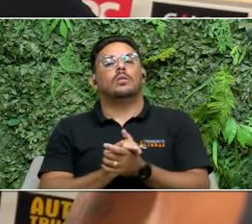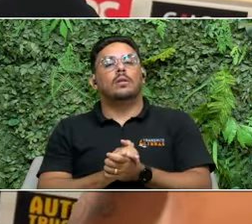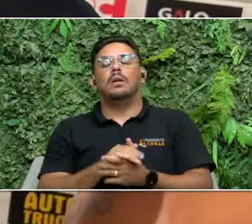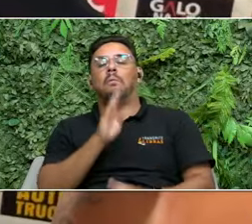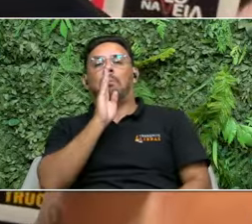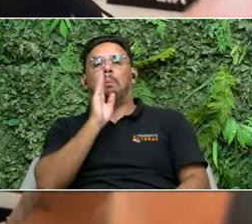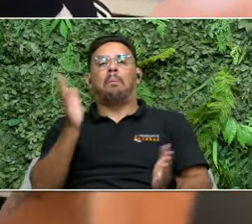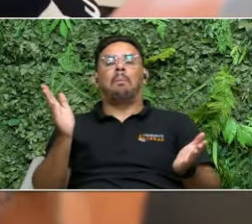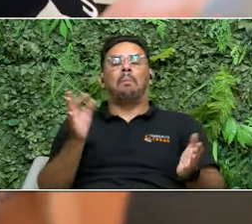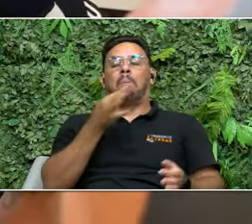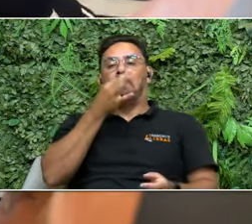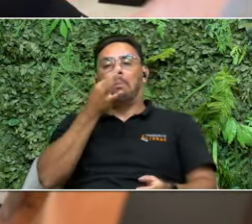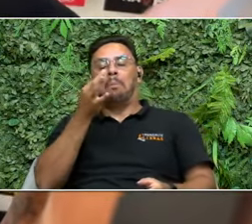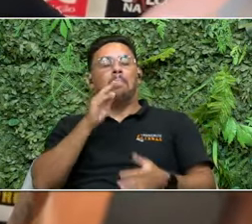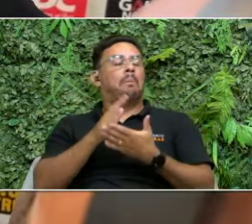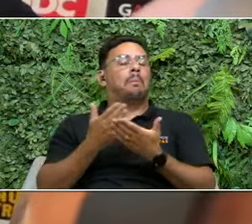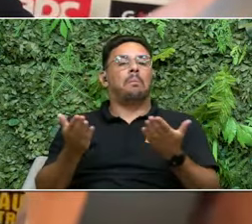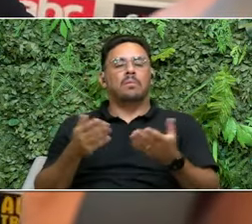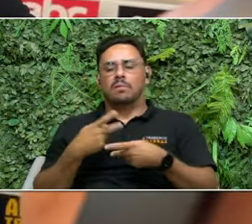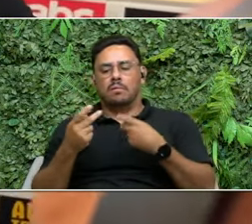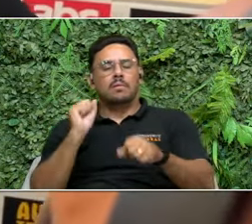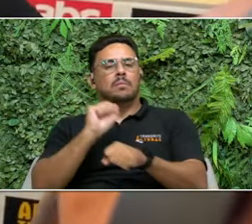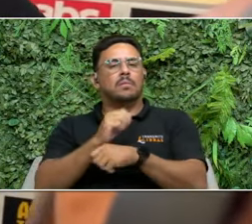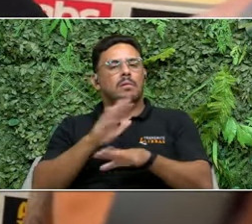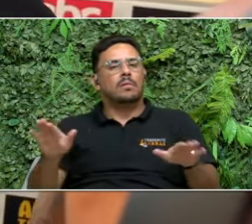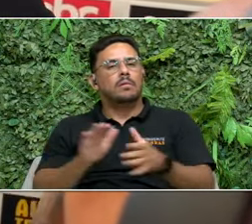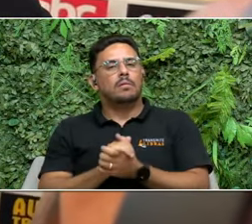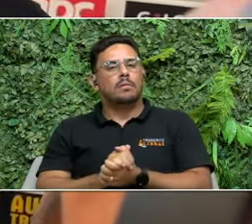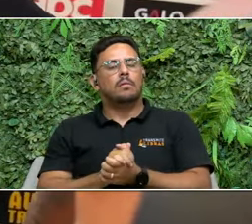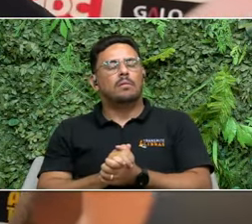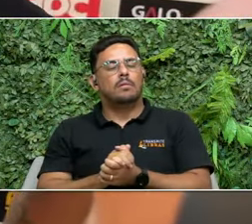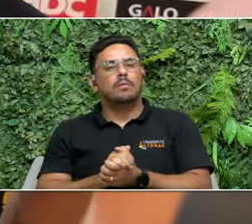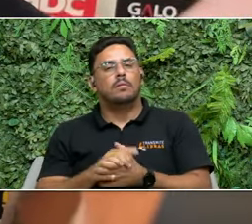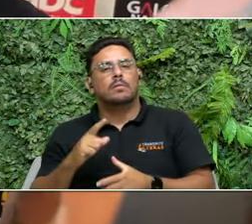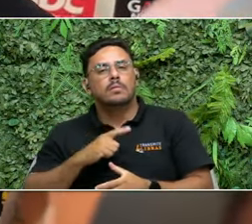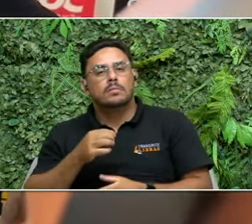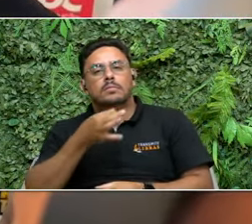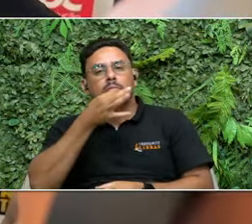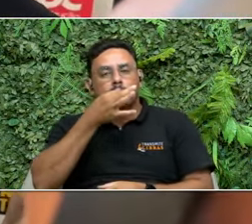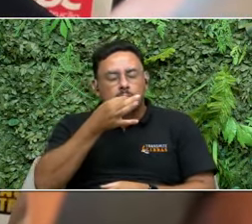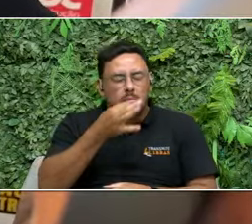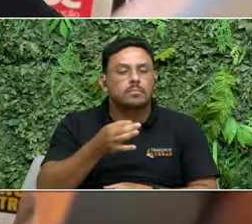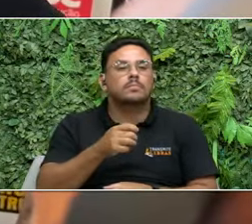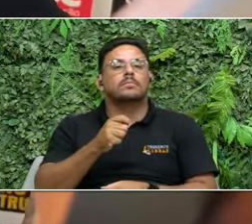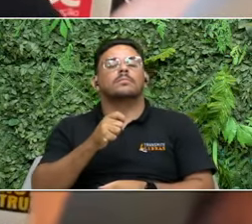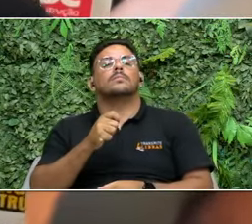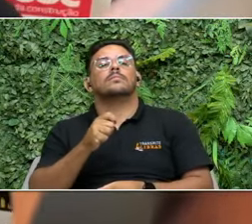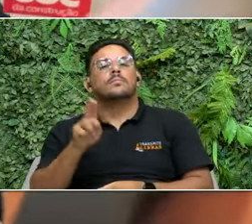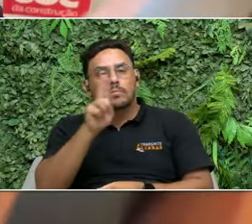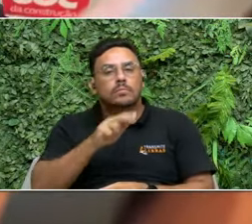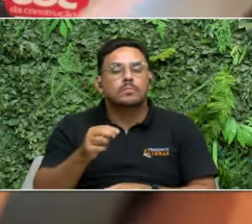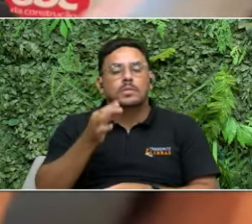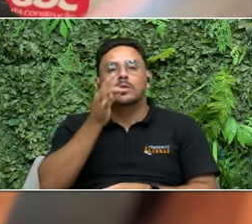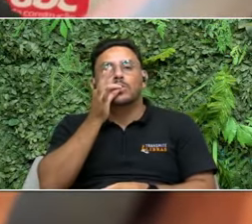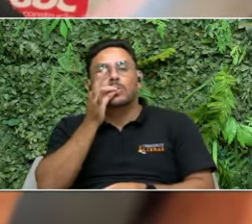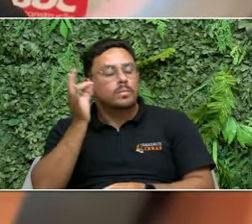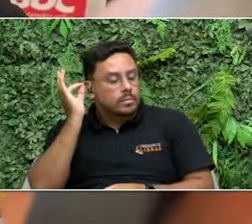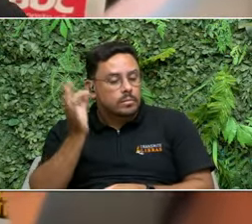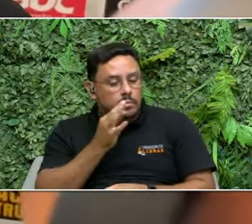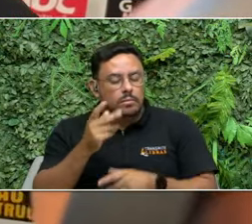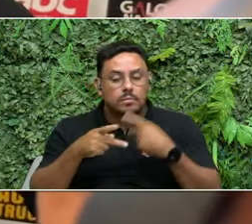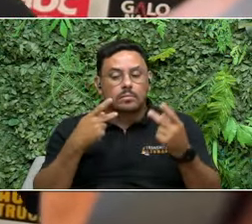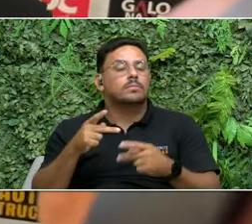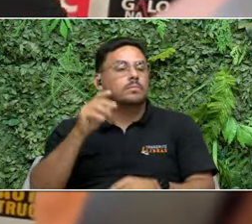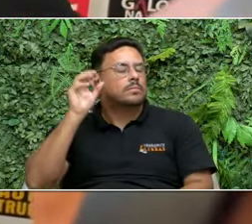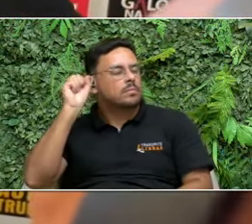calado chega velho chega eles estão apitando jogar ali ele usam o microfone eles usam o fone tudo que a gente fala